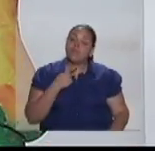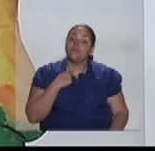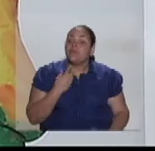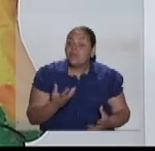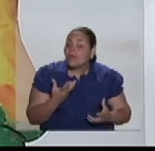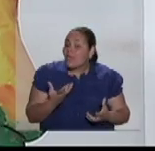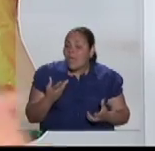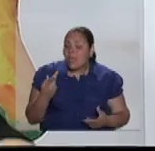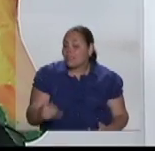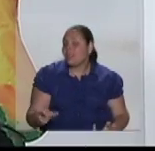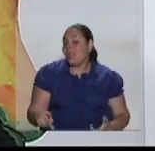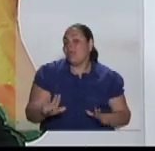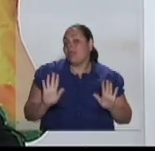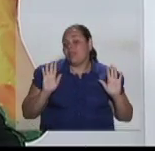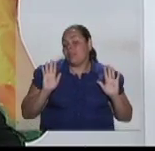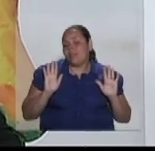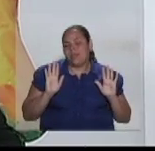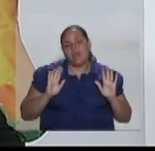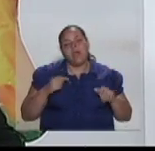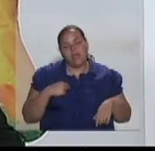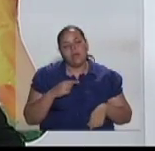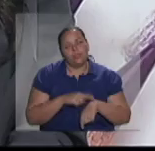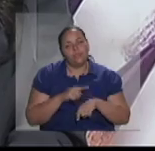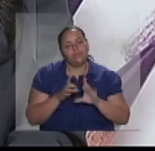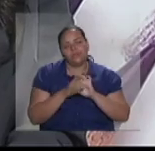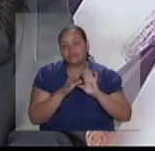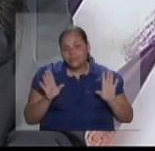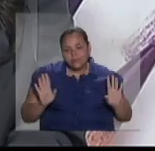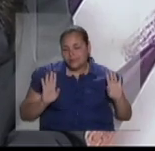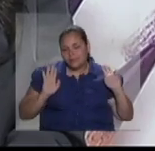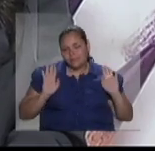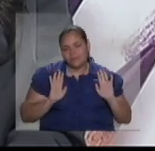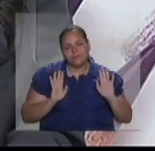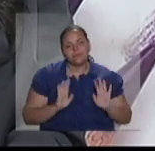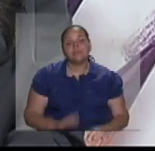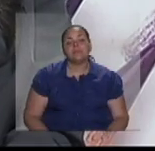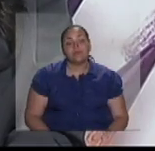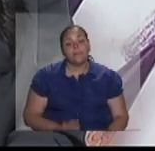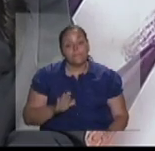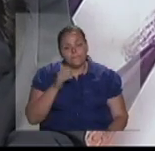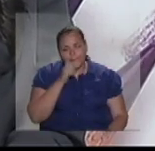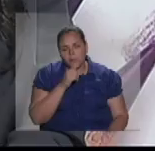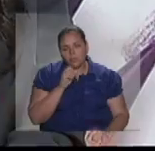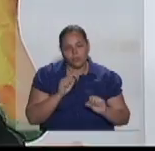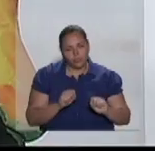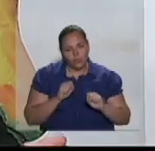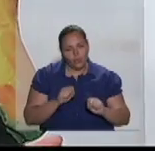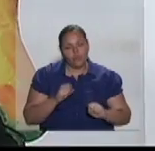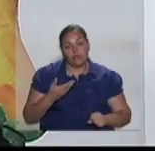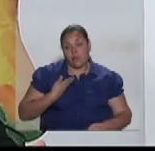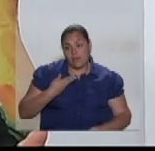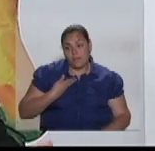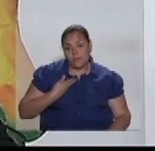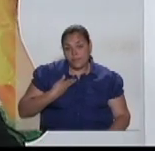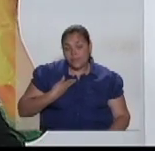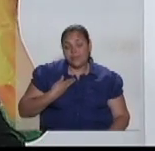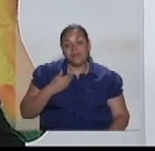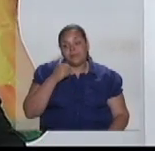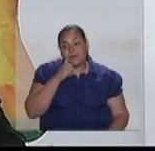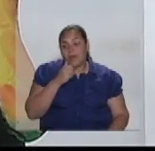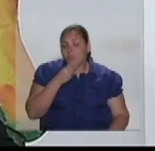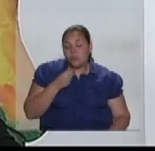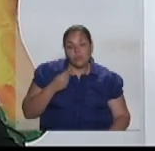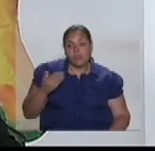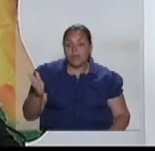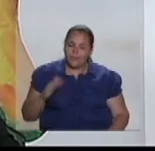ele quer fazer também. Sim, que é um momento livre, realmente, de livre escolha. Mãe, posso chamar o fulaninho para